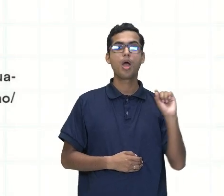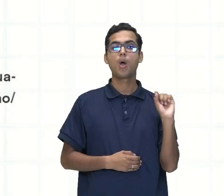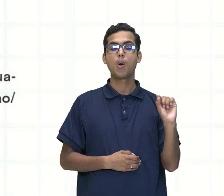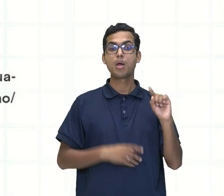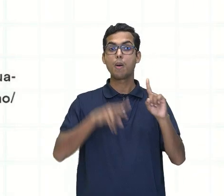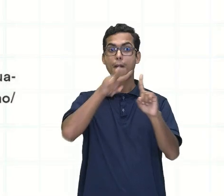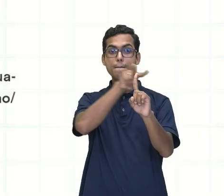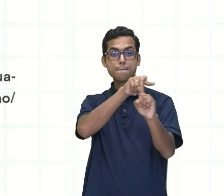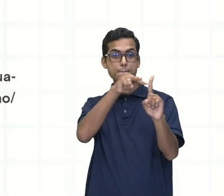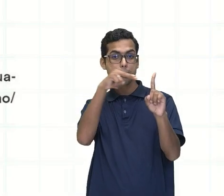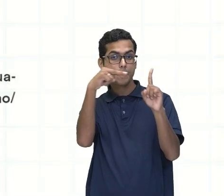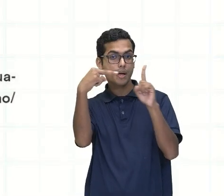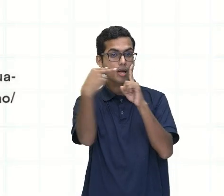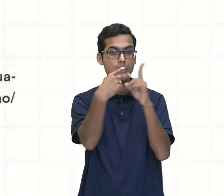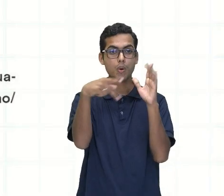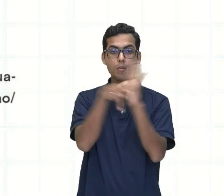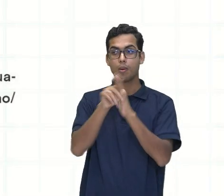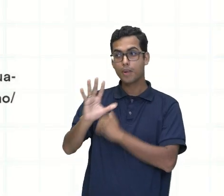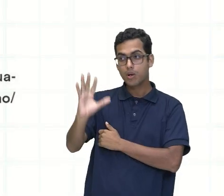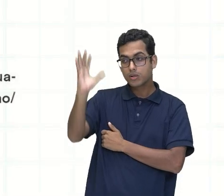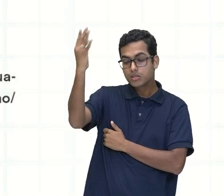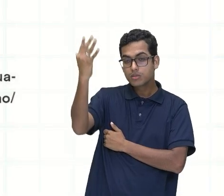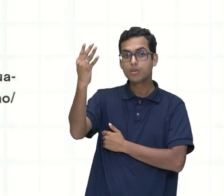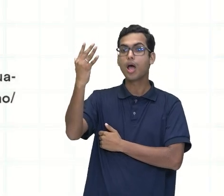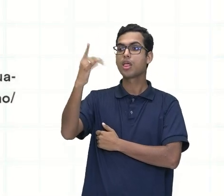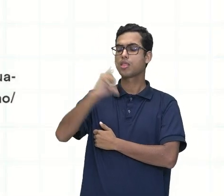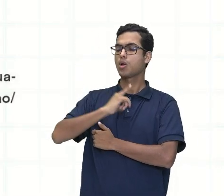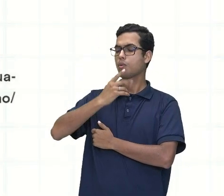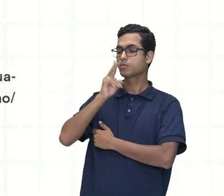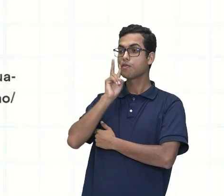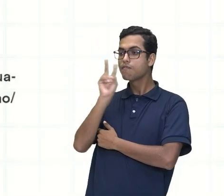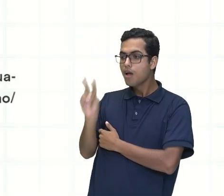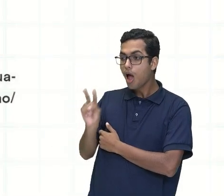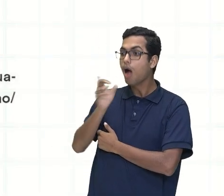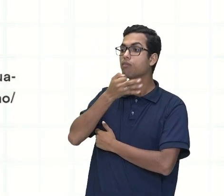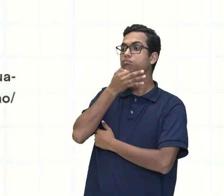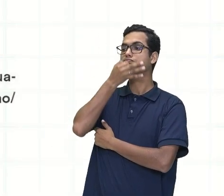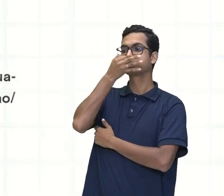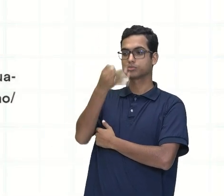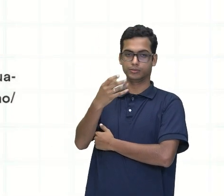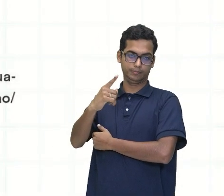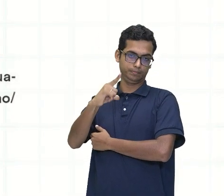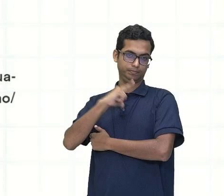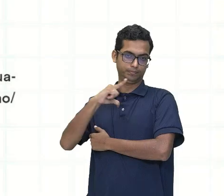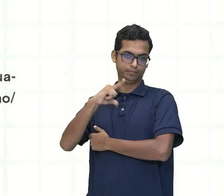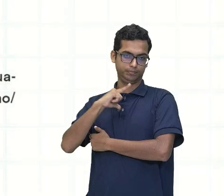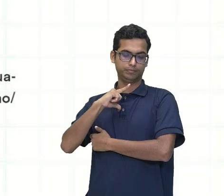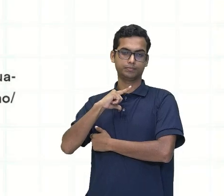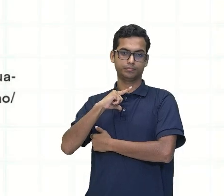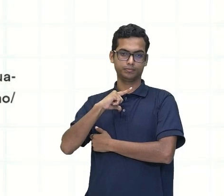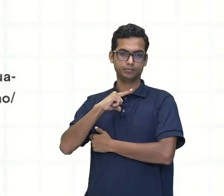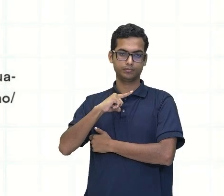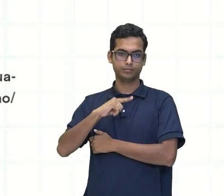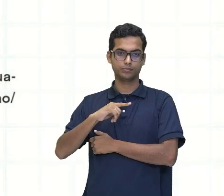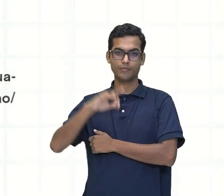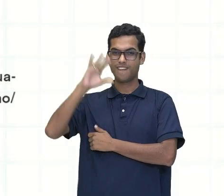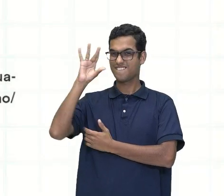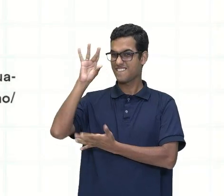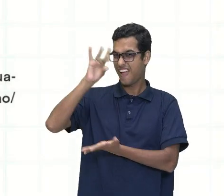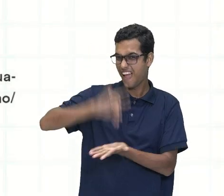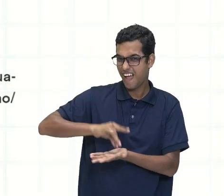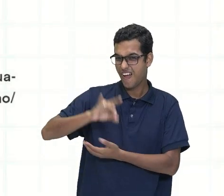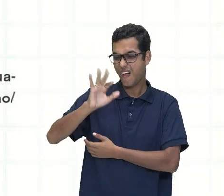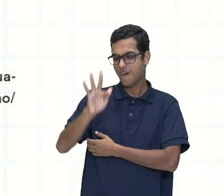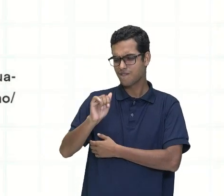que? Do fato, né? Então, ela não é um fato. A opinião, ela não é um fato. Nós